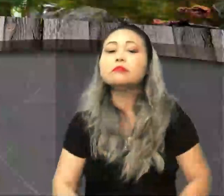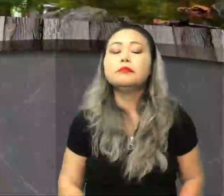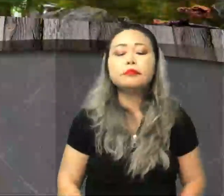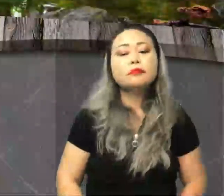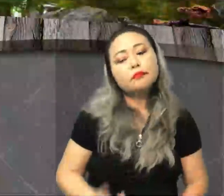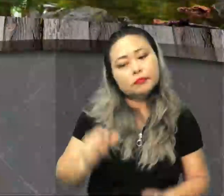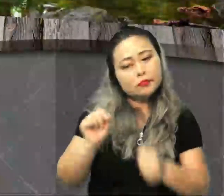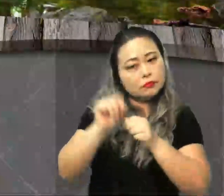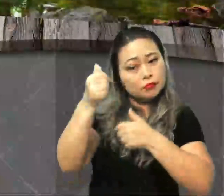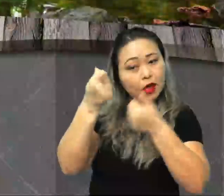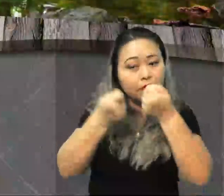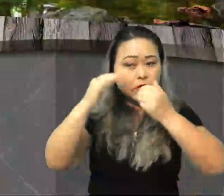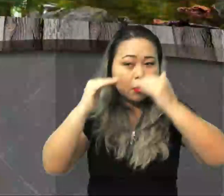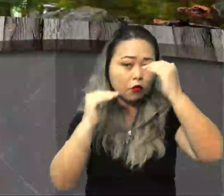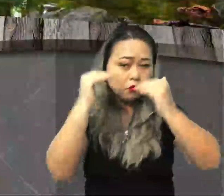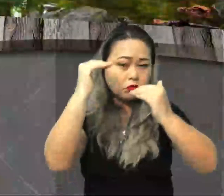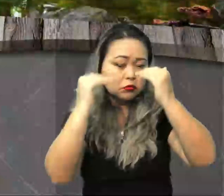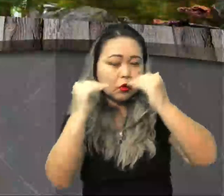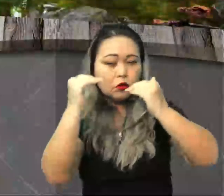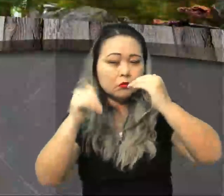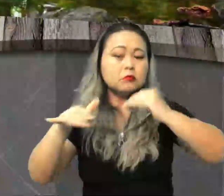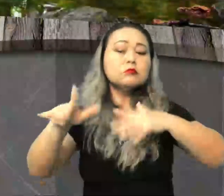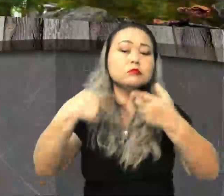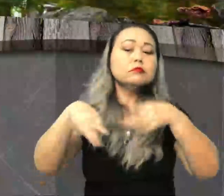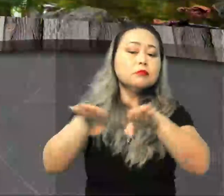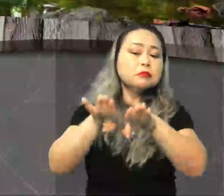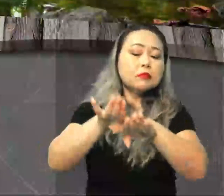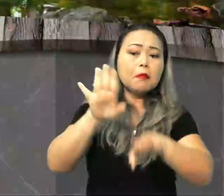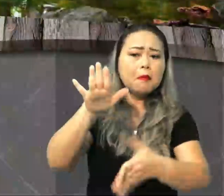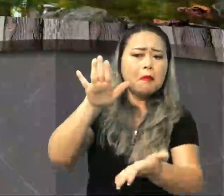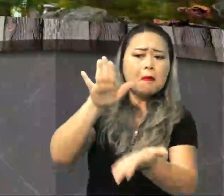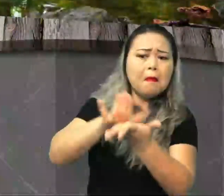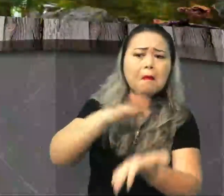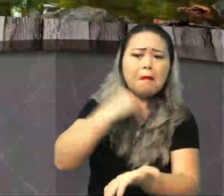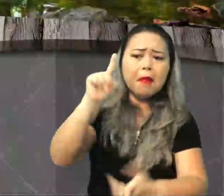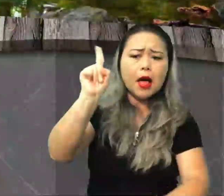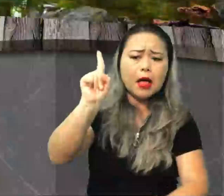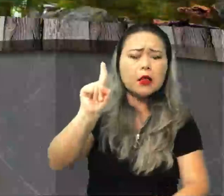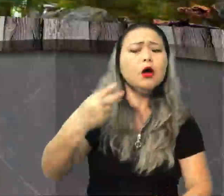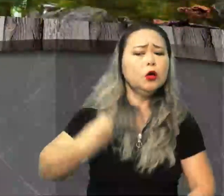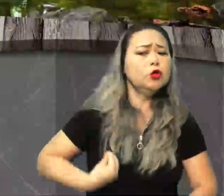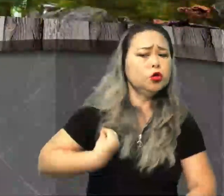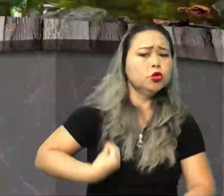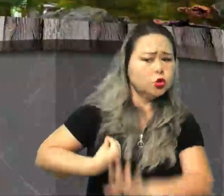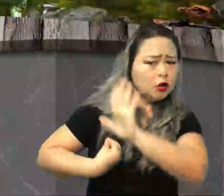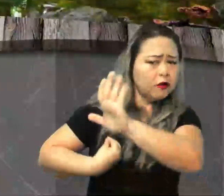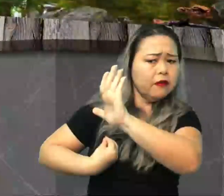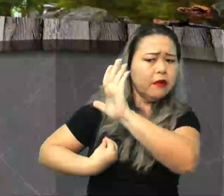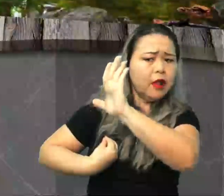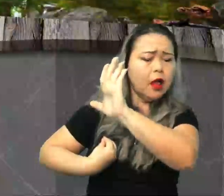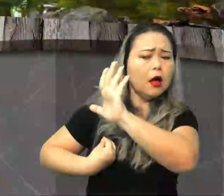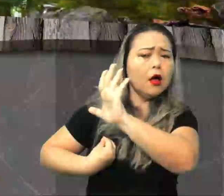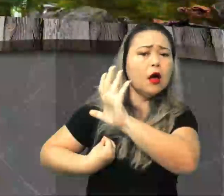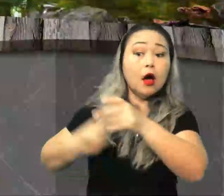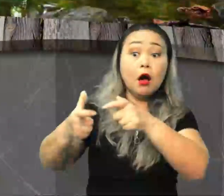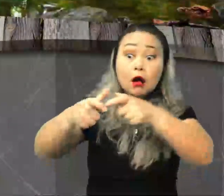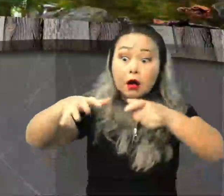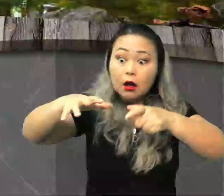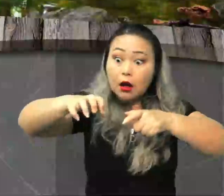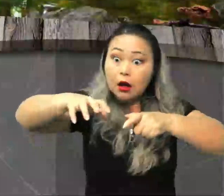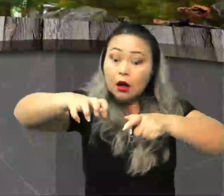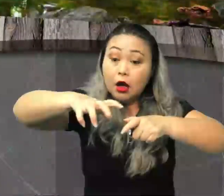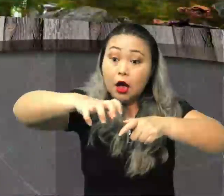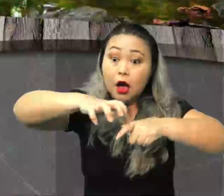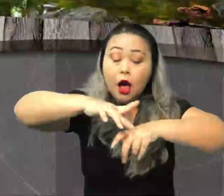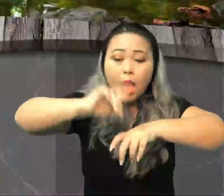estar fazendo esse controle aí para você também. Então, não mata não, deixa ela viva aí, tá? Se for muito grande,